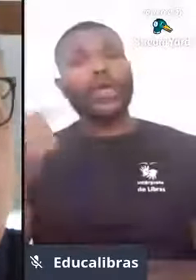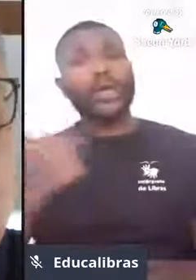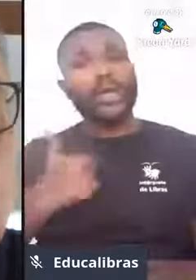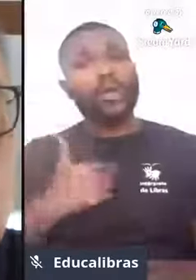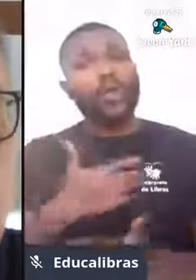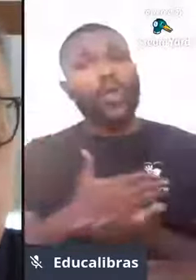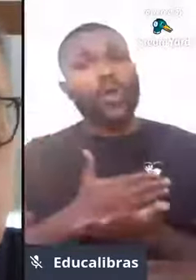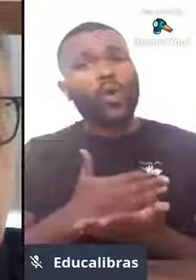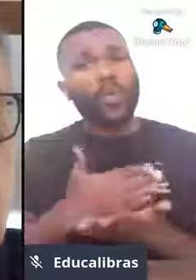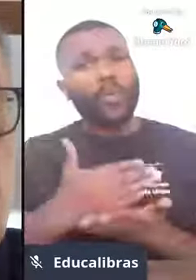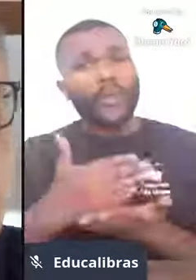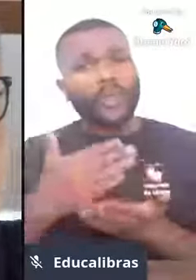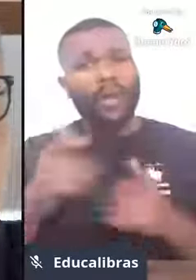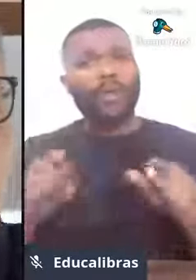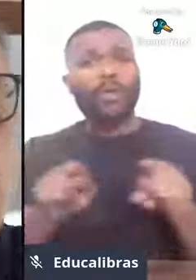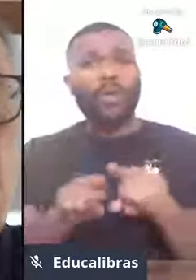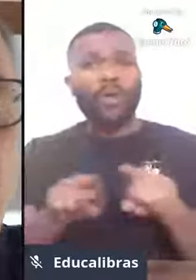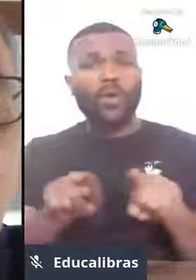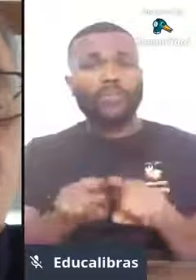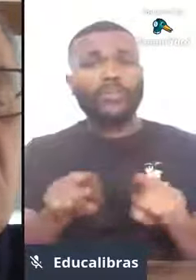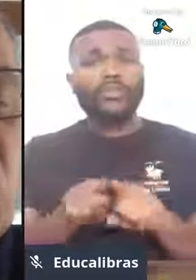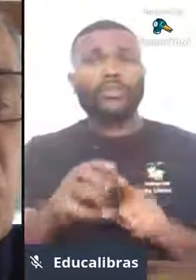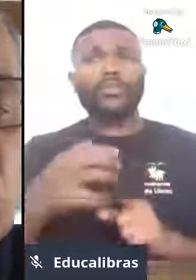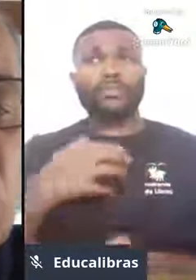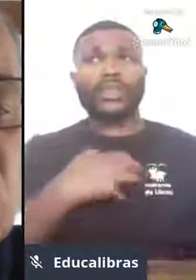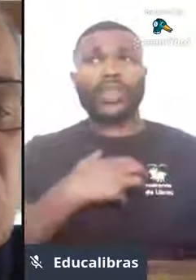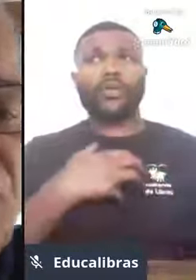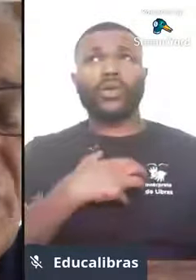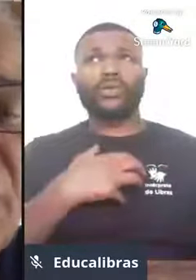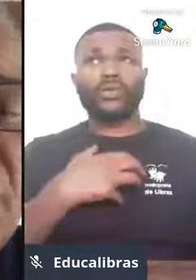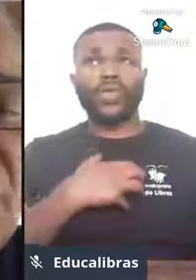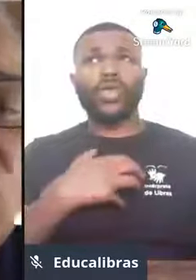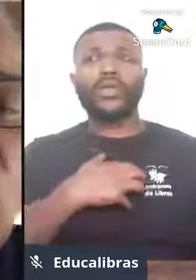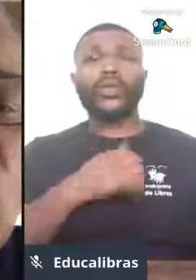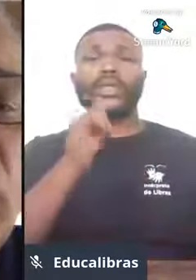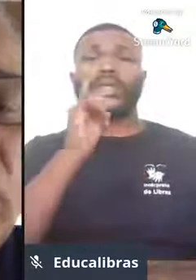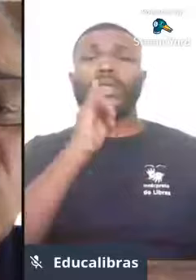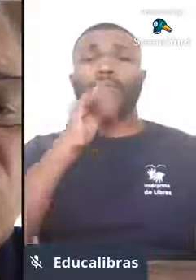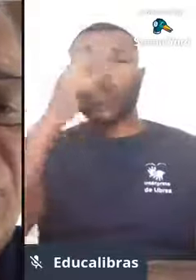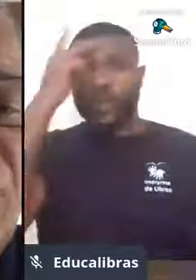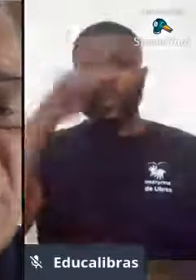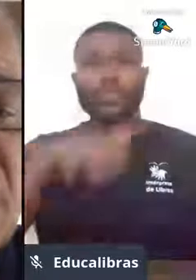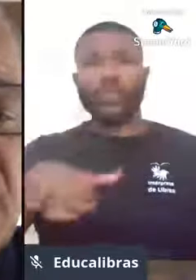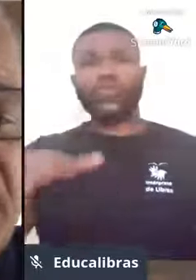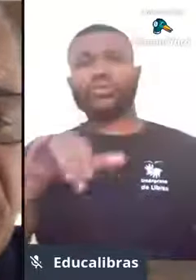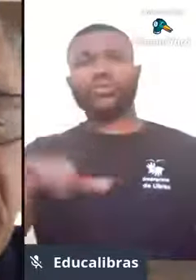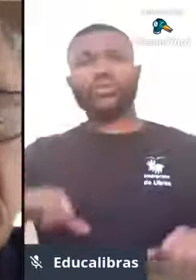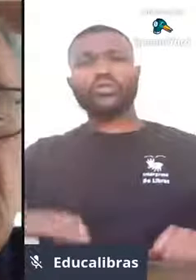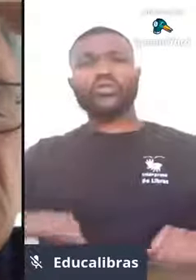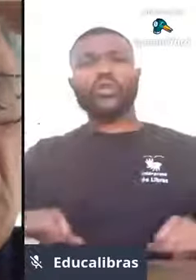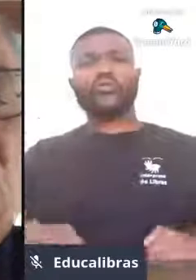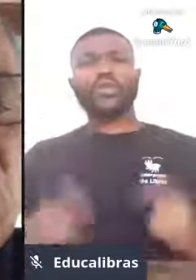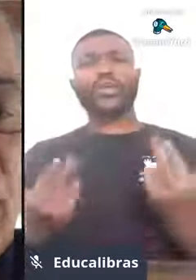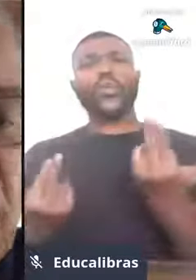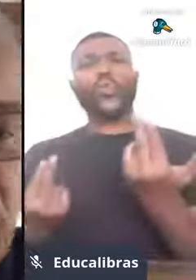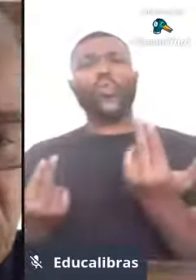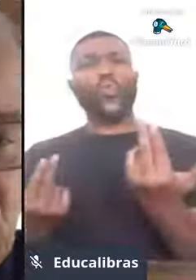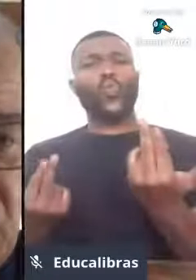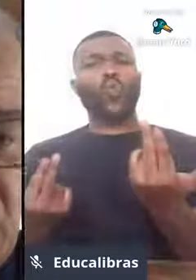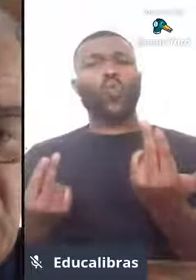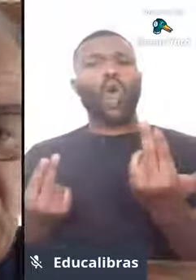meios de não deixar outras pessoas sofrerem tanto como eu sofri nesse início de